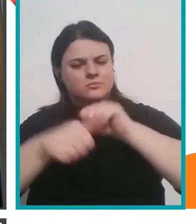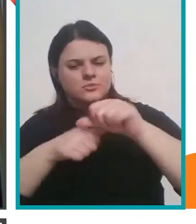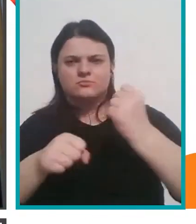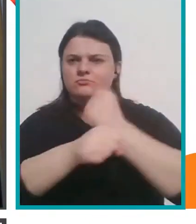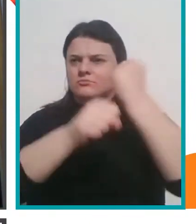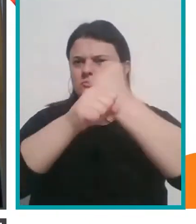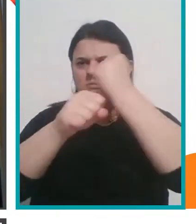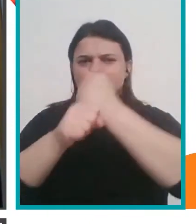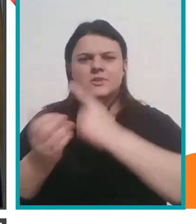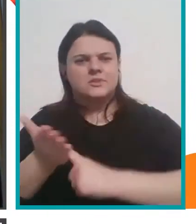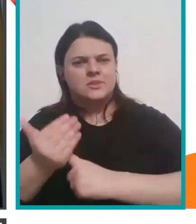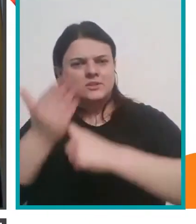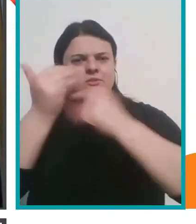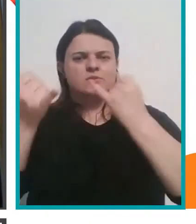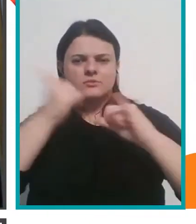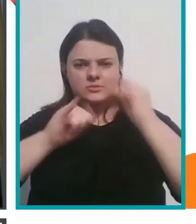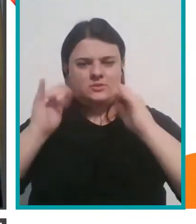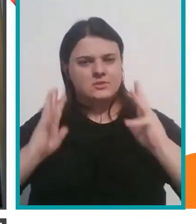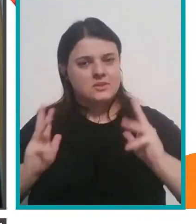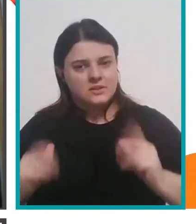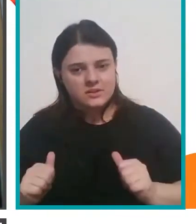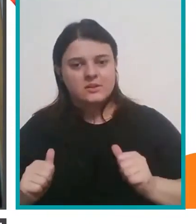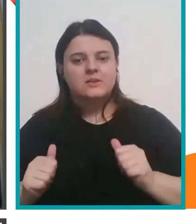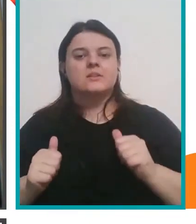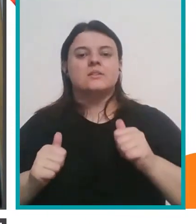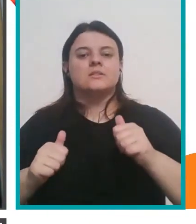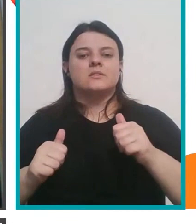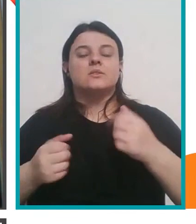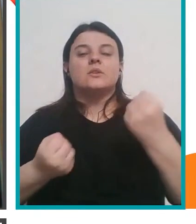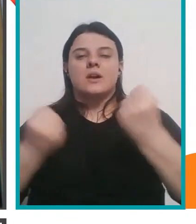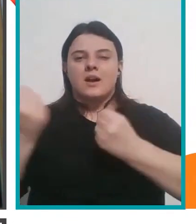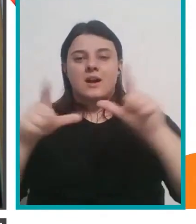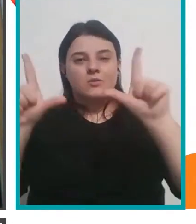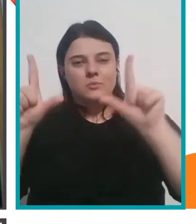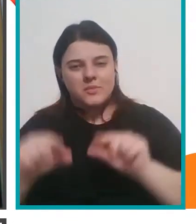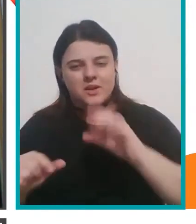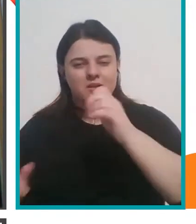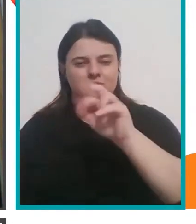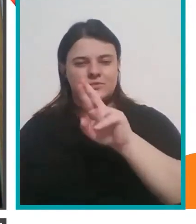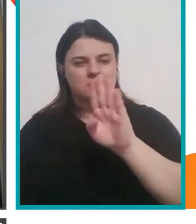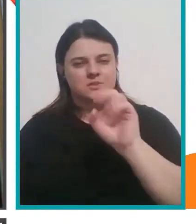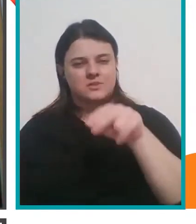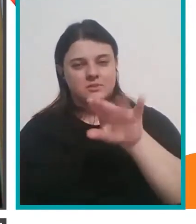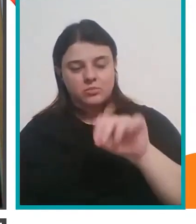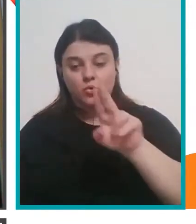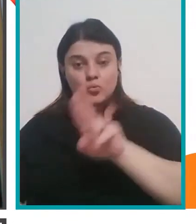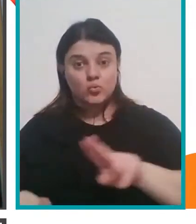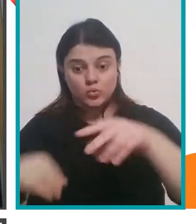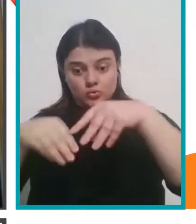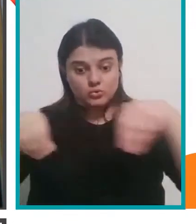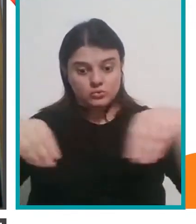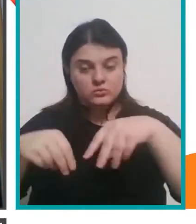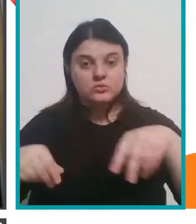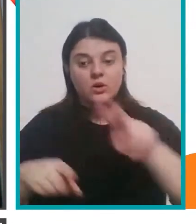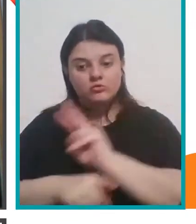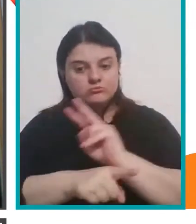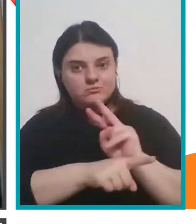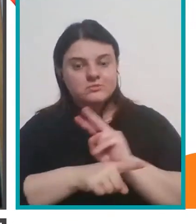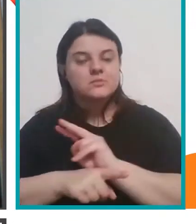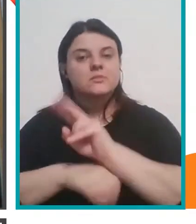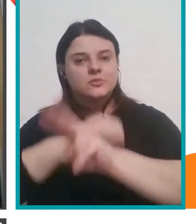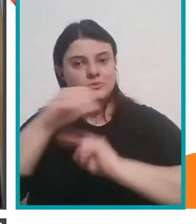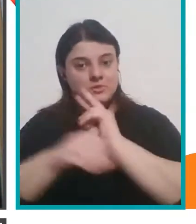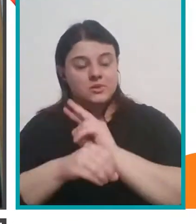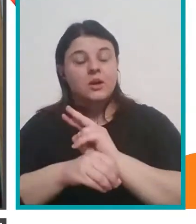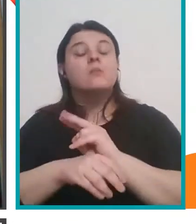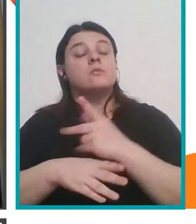de tecnologia de energia limpa, veículos de baixo carbono e uso sustentável do solo, para citar alguns. E eu acho que os estados,